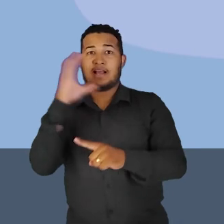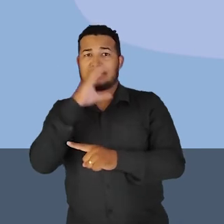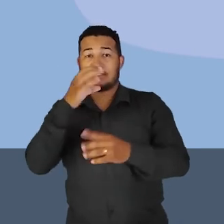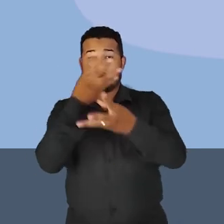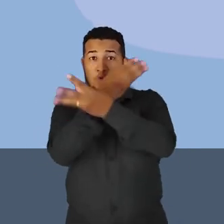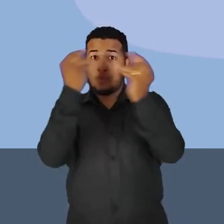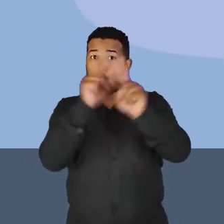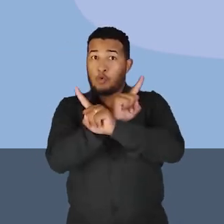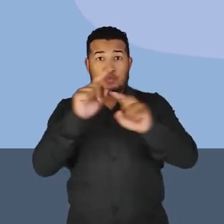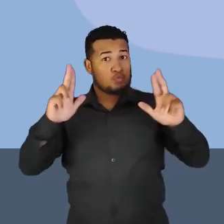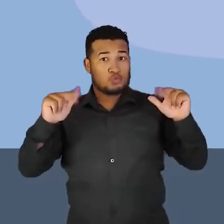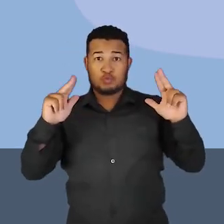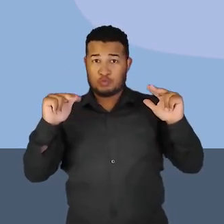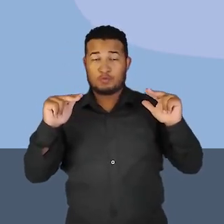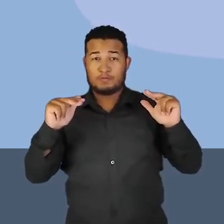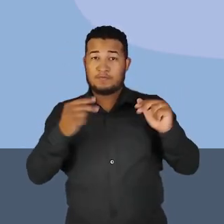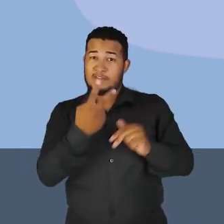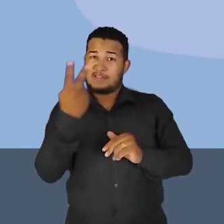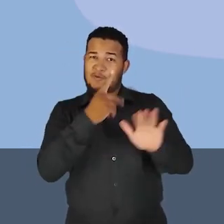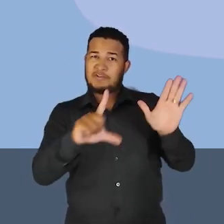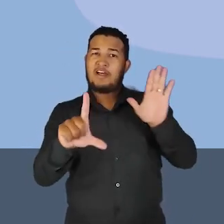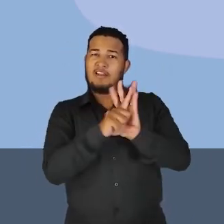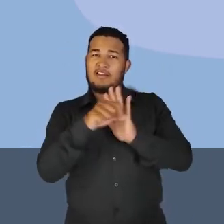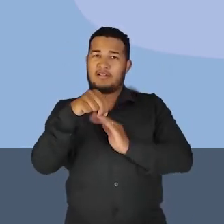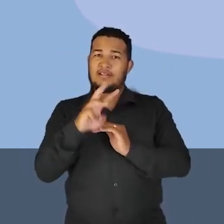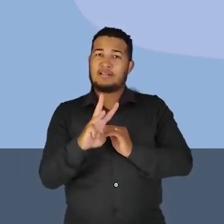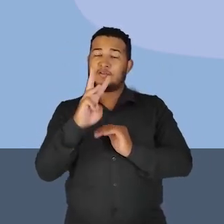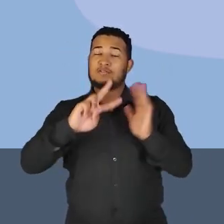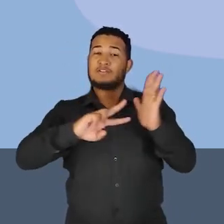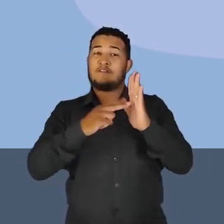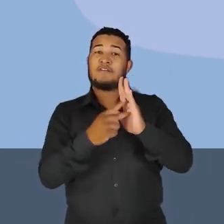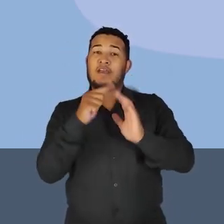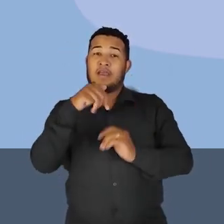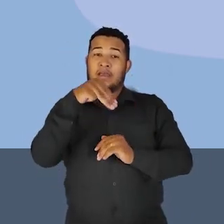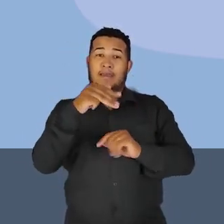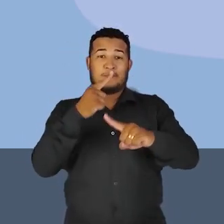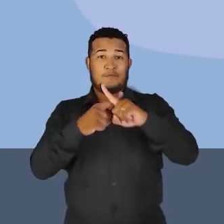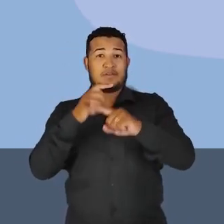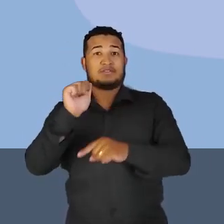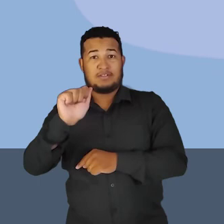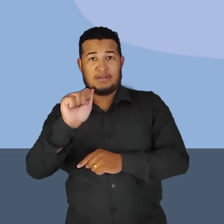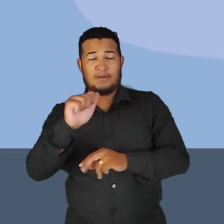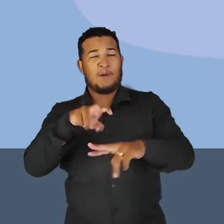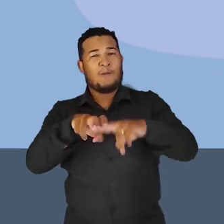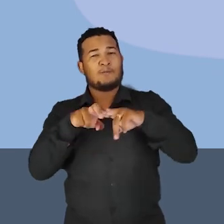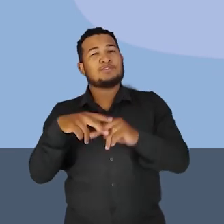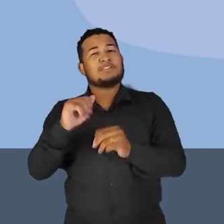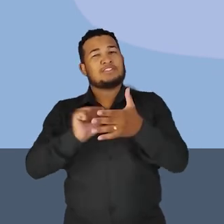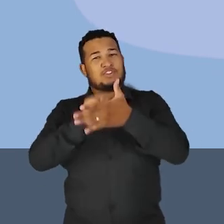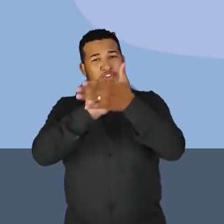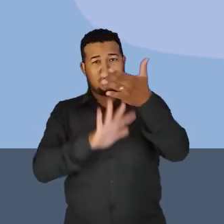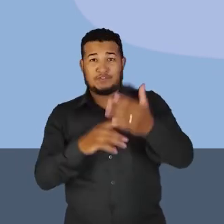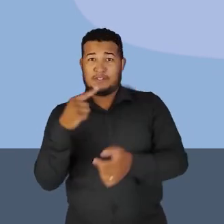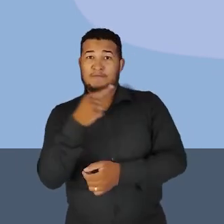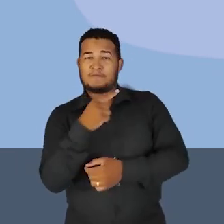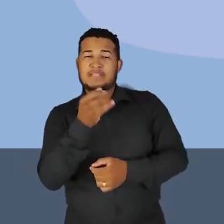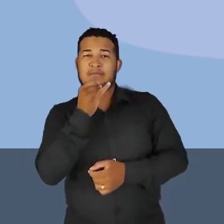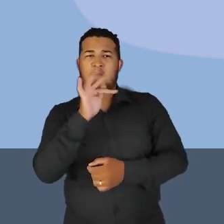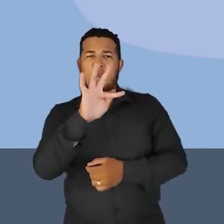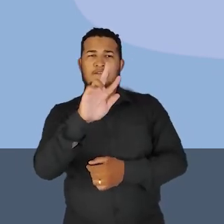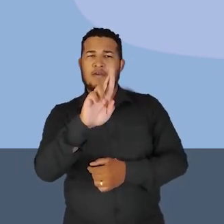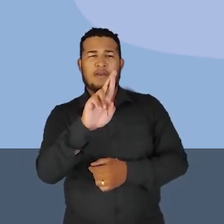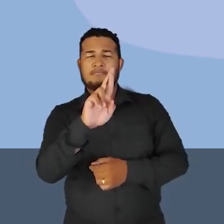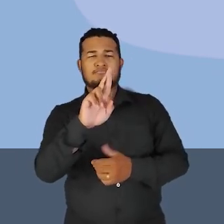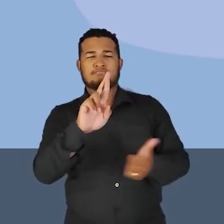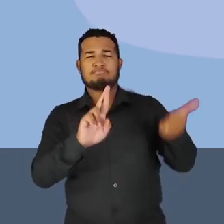nunca. A segunda lei de Newton diz que a força resultante é a massa vezes a aceleração. Foi por isso que neste exercício, no lugar do FR, eu